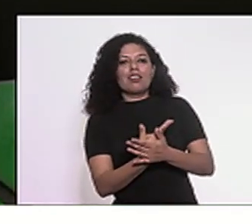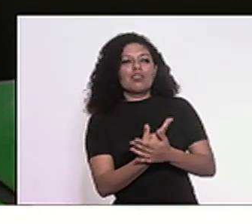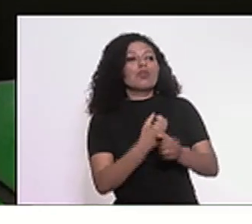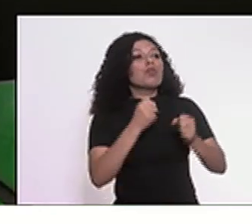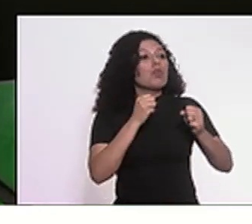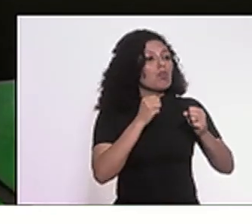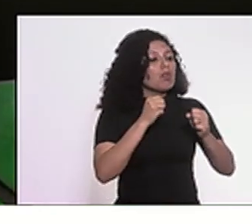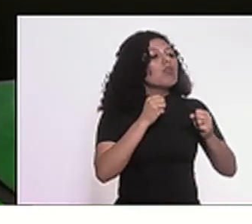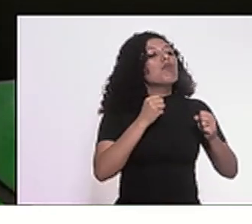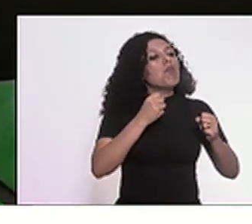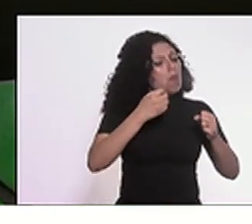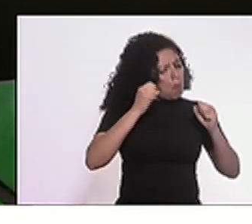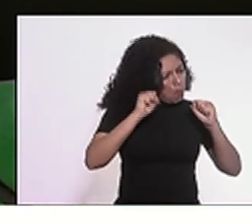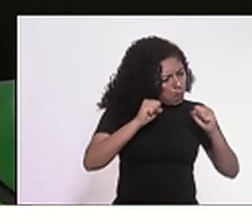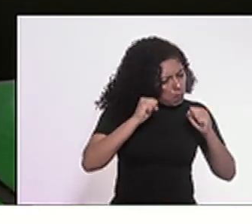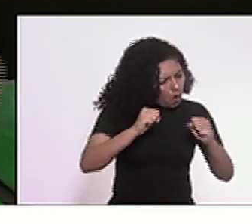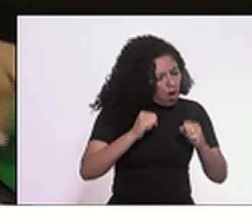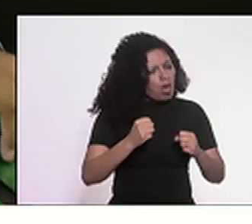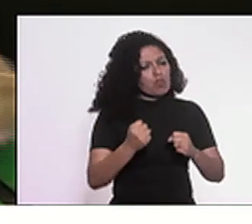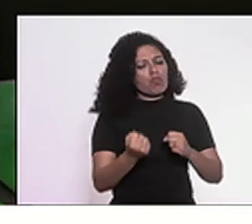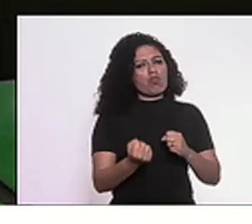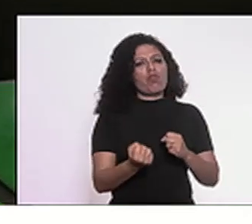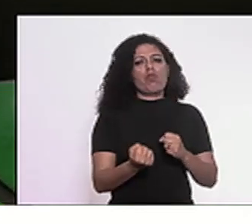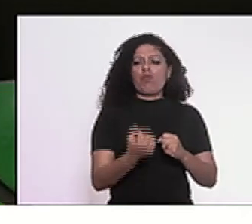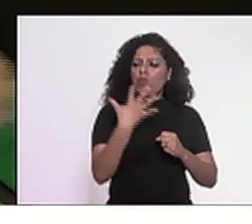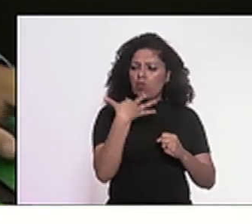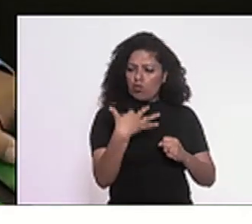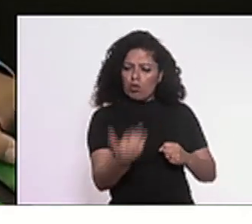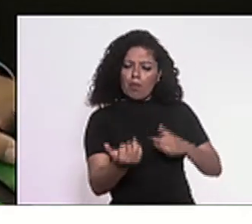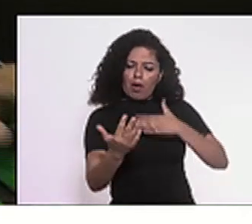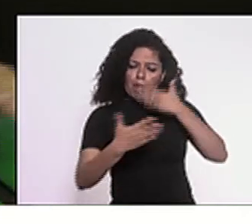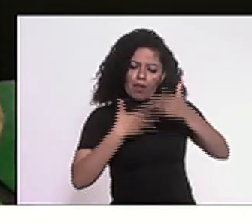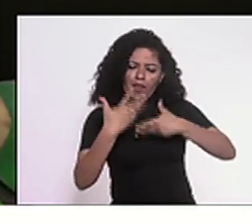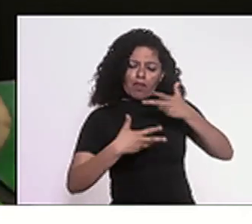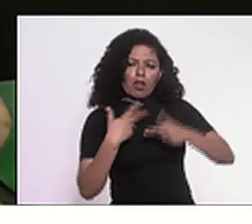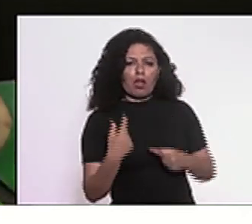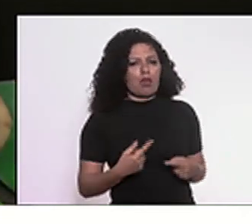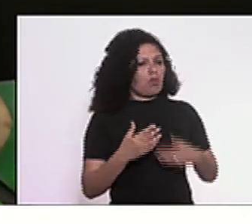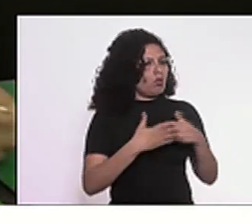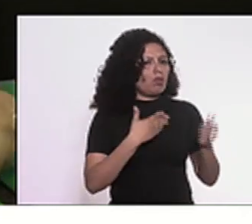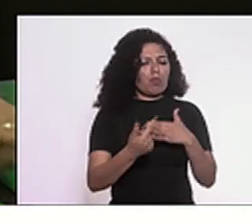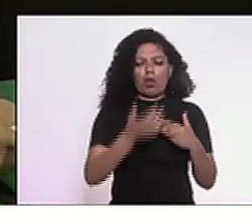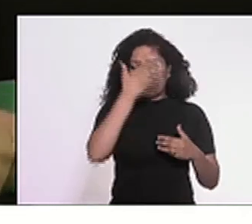qualquer um que cometer qualquer tipo de assédio, qualquer tipo de excesso.